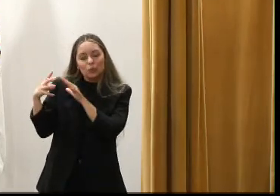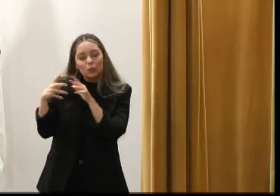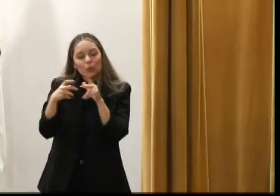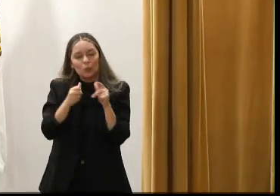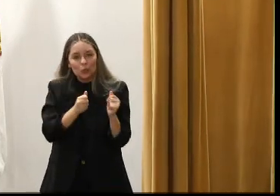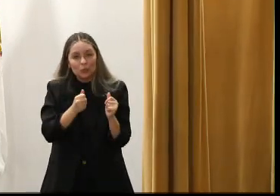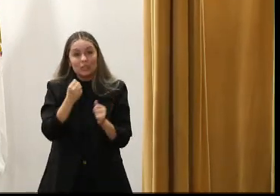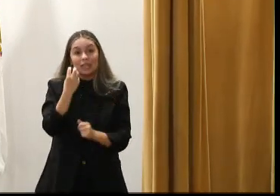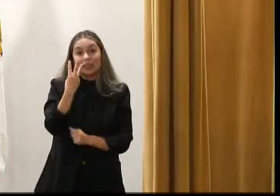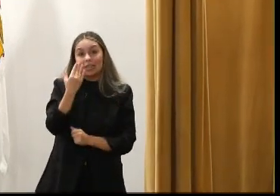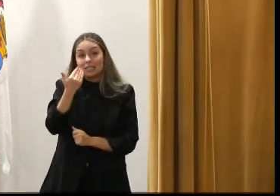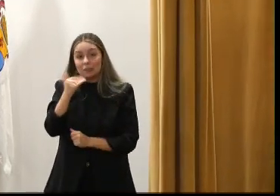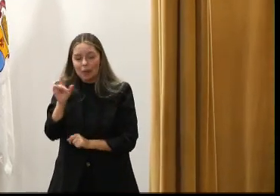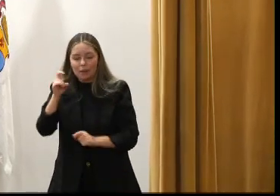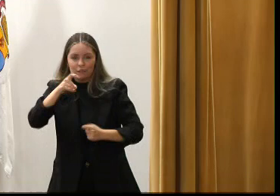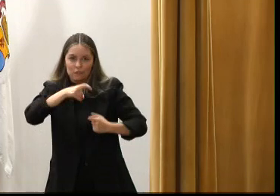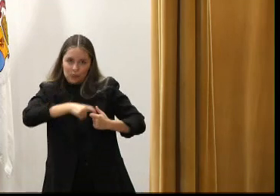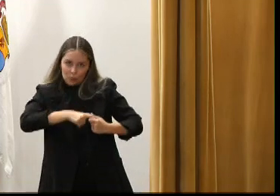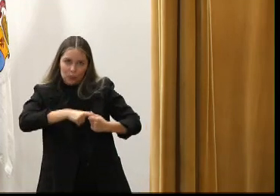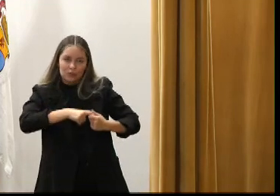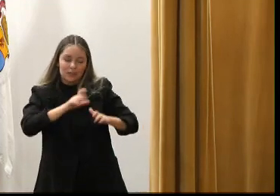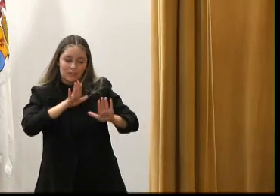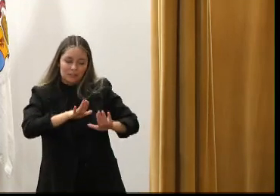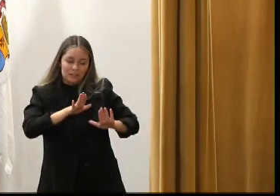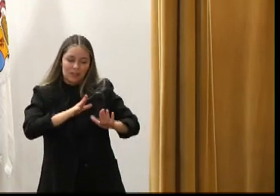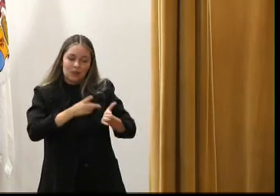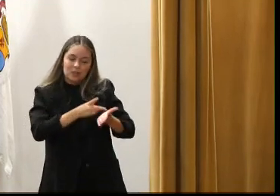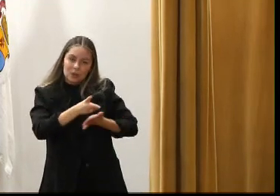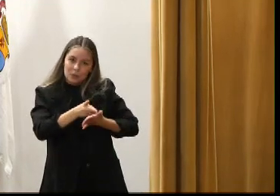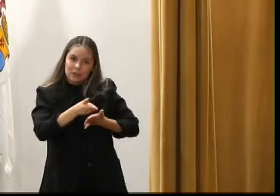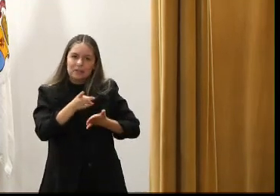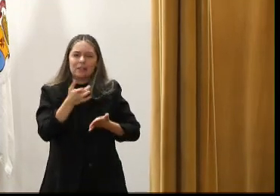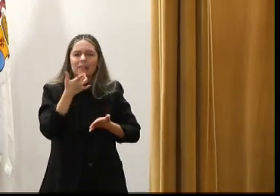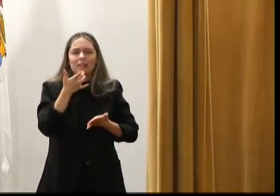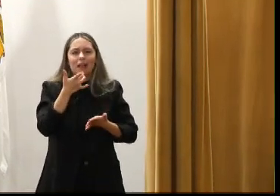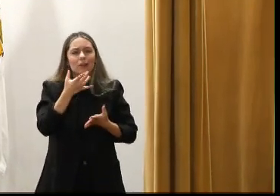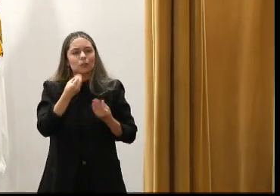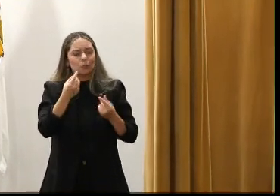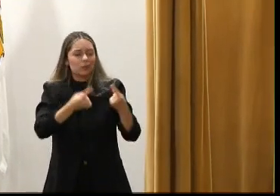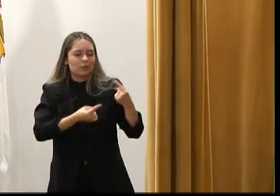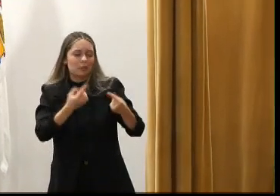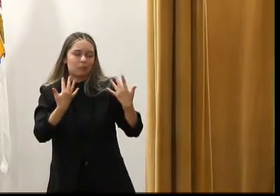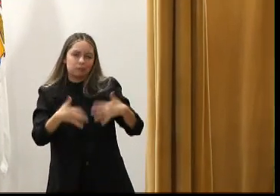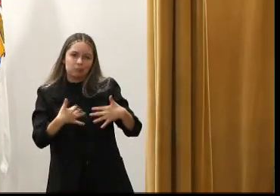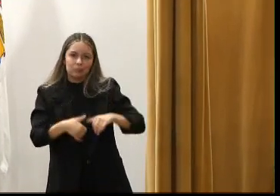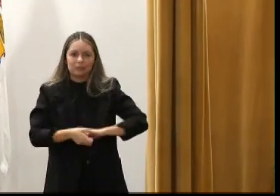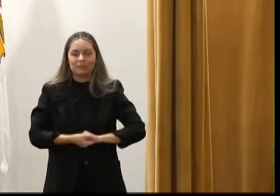Às 13h30 a gente vai estar de volta aqui para a sequência. Uma tarde também de muitos debates.